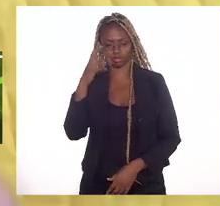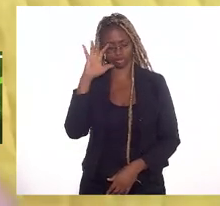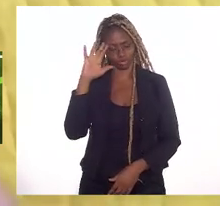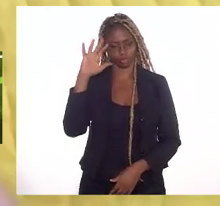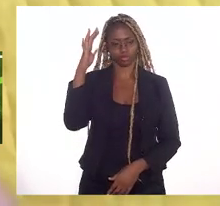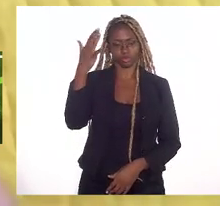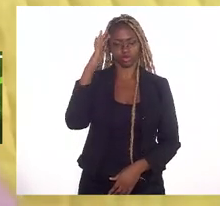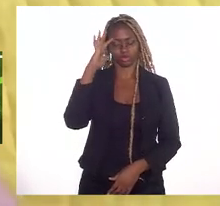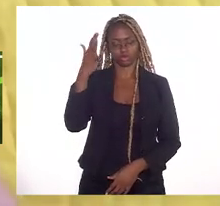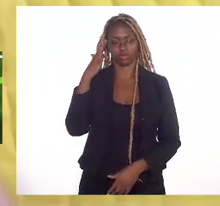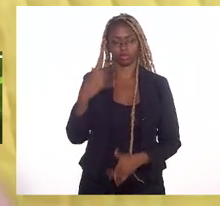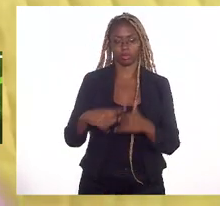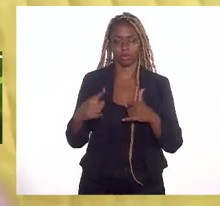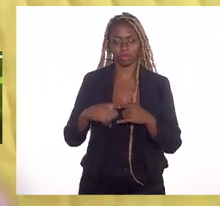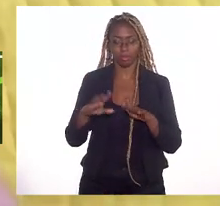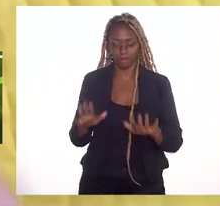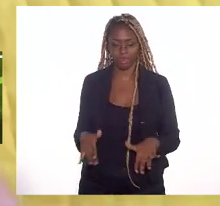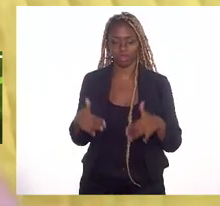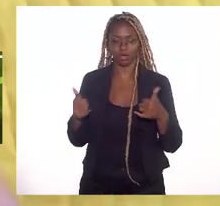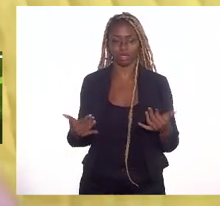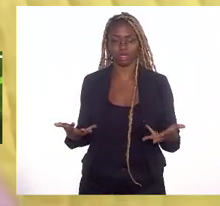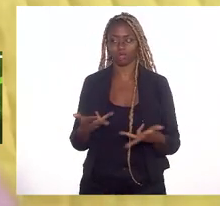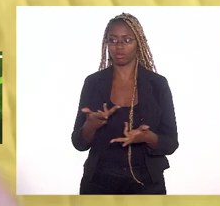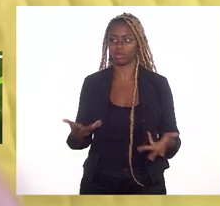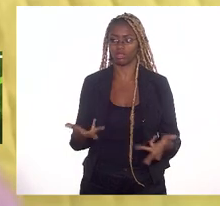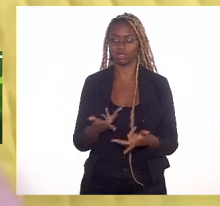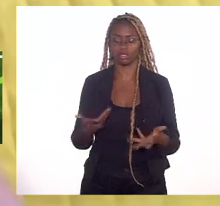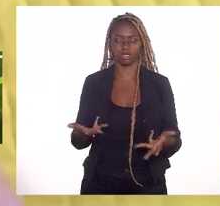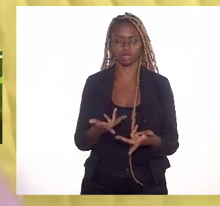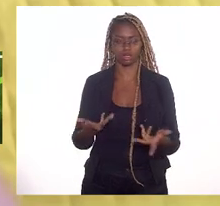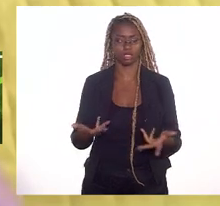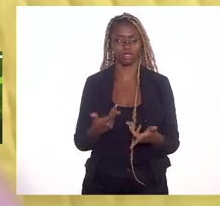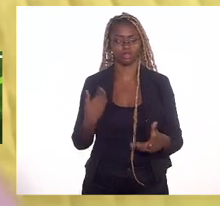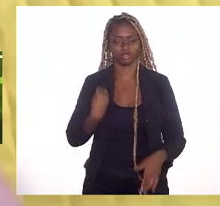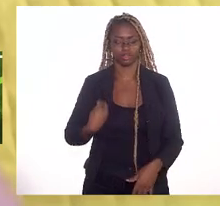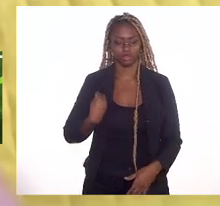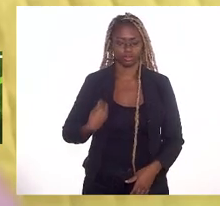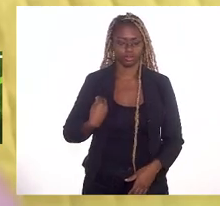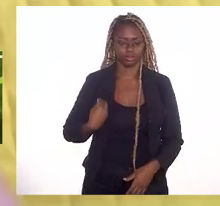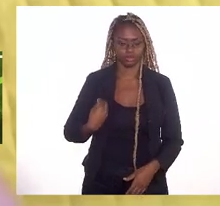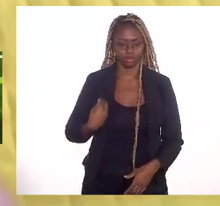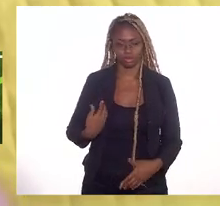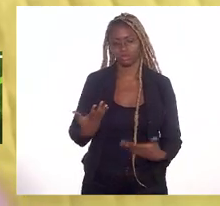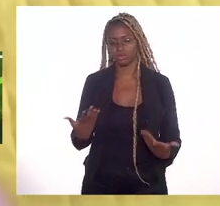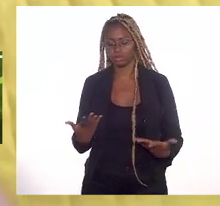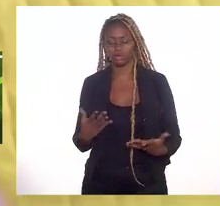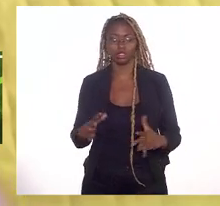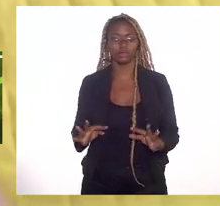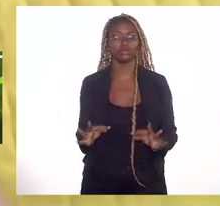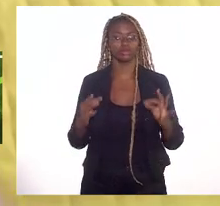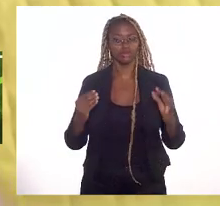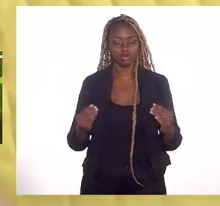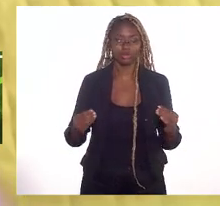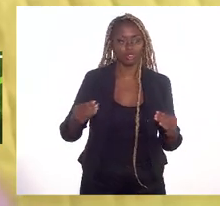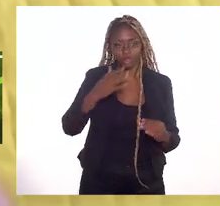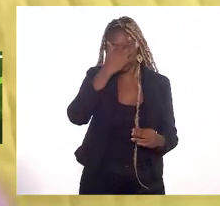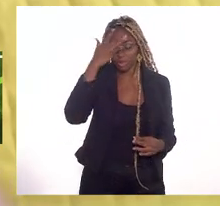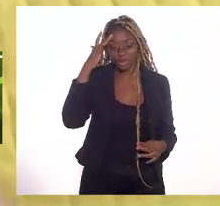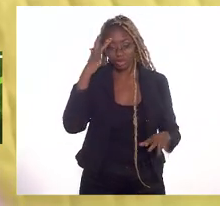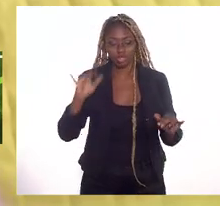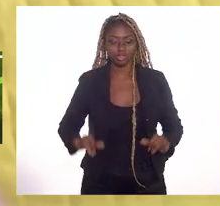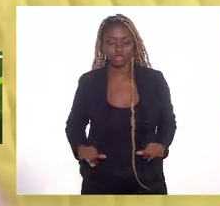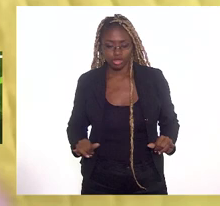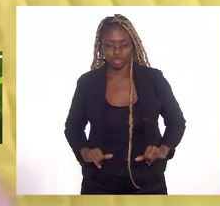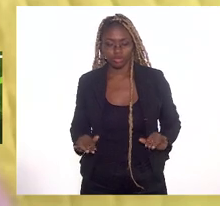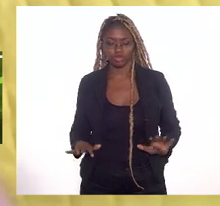melhora da qualidade de vida de toda a sociedade, porque não é só o paciente raro que sofre, é todo o entorno deles, familiares,